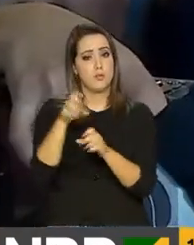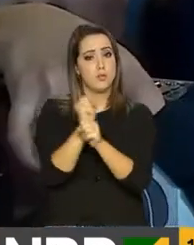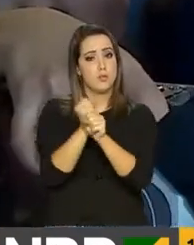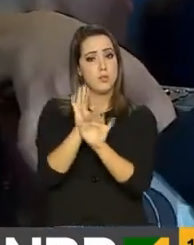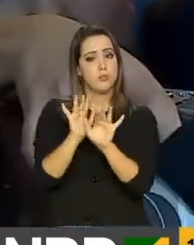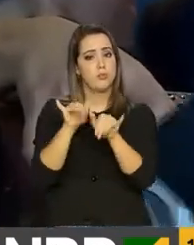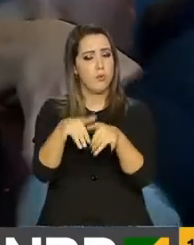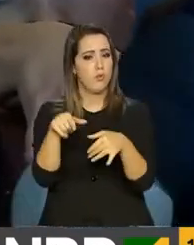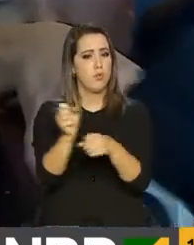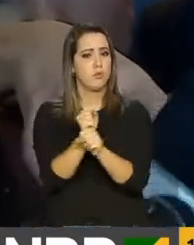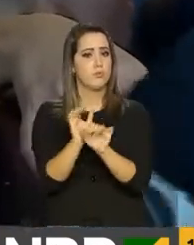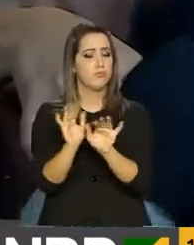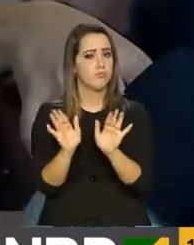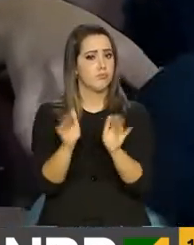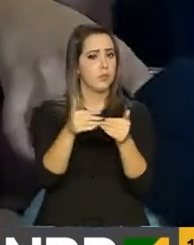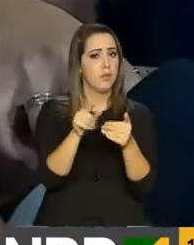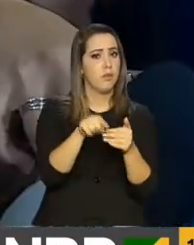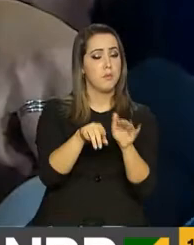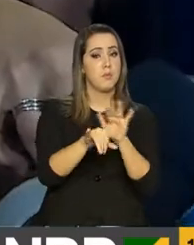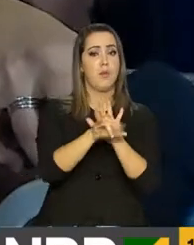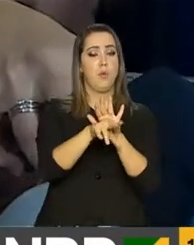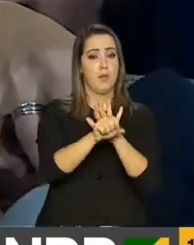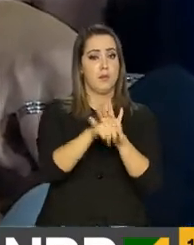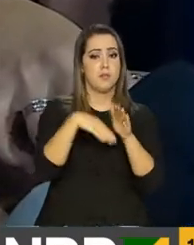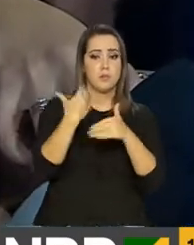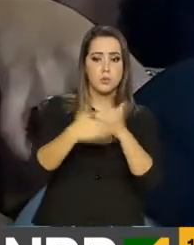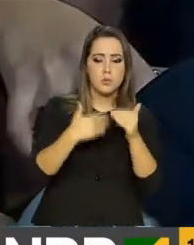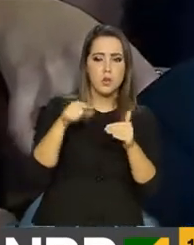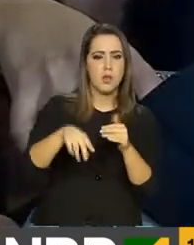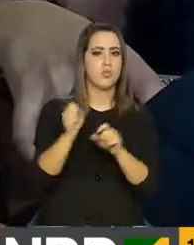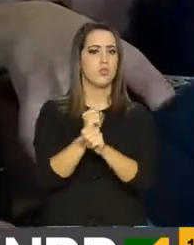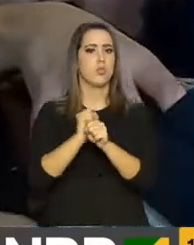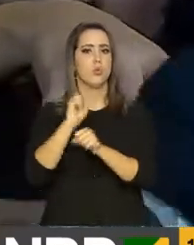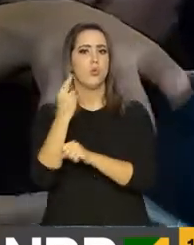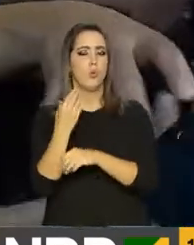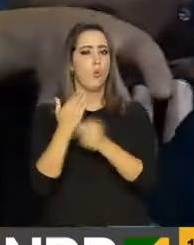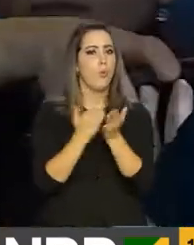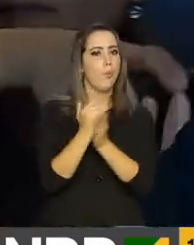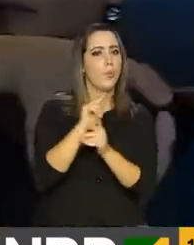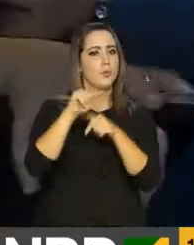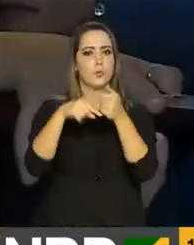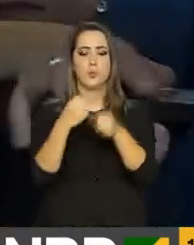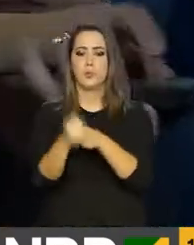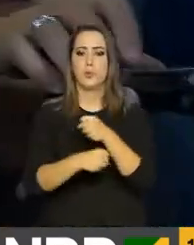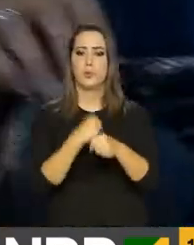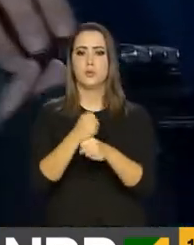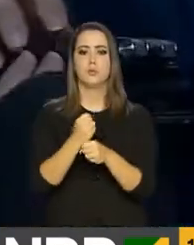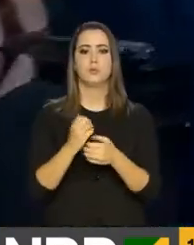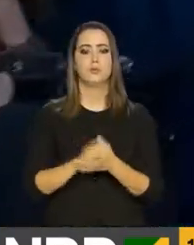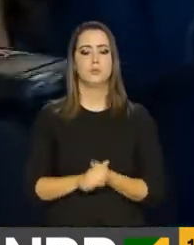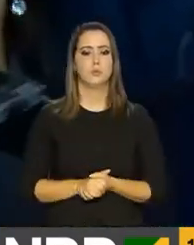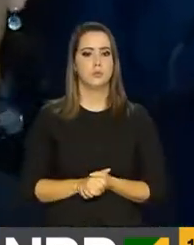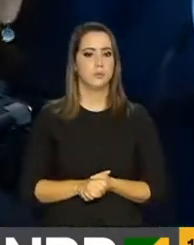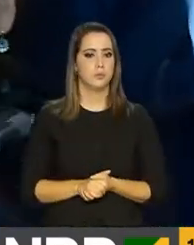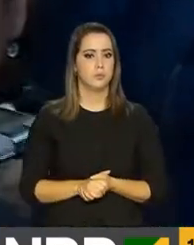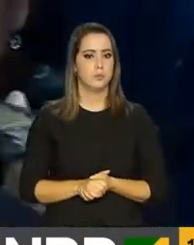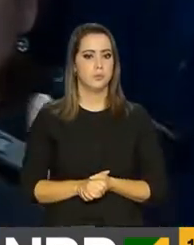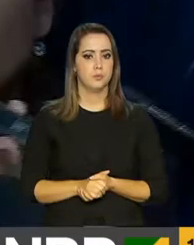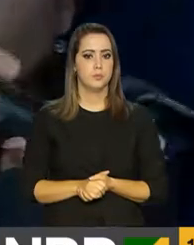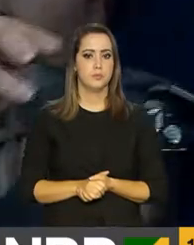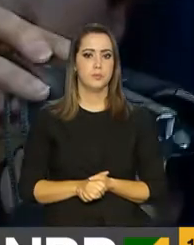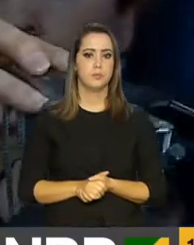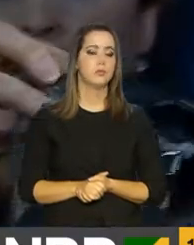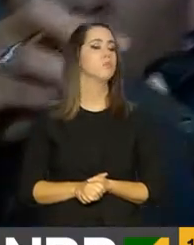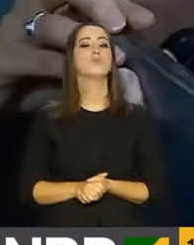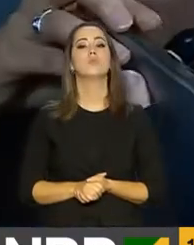ano e esta matéria da Previdência não vai parar. Se não for neste ano, será no início do ano que vem. Não existe a probabilidade de terminar uma discussão